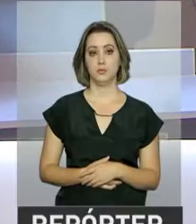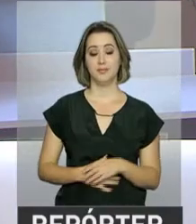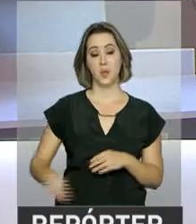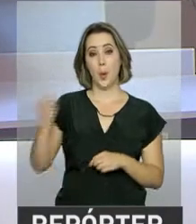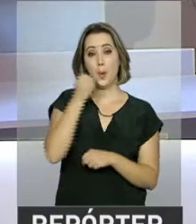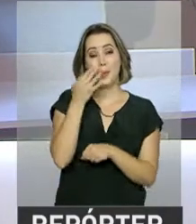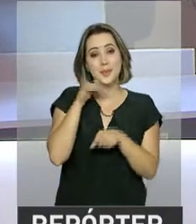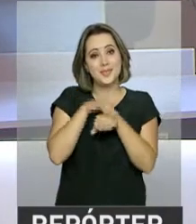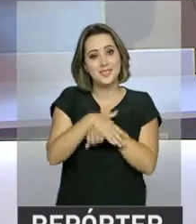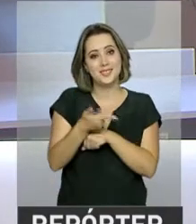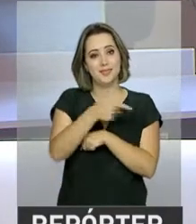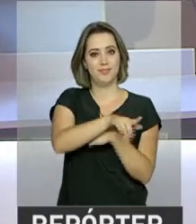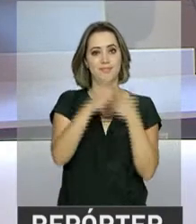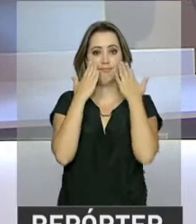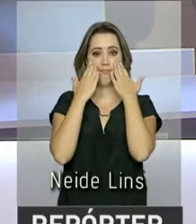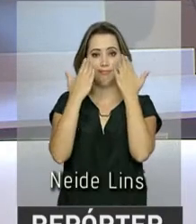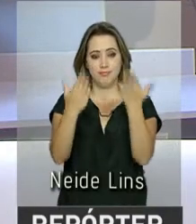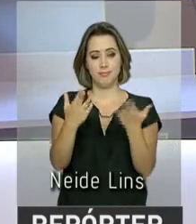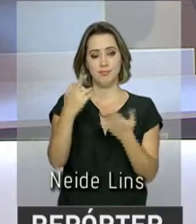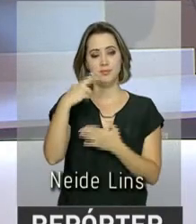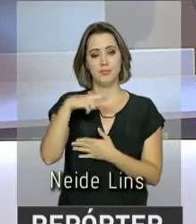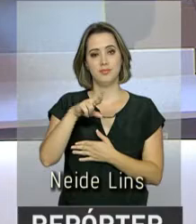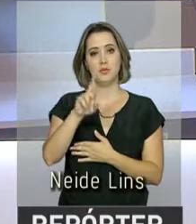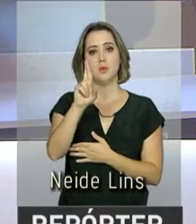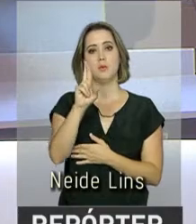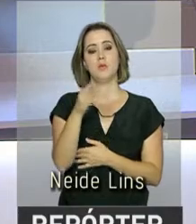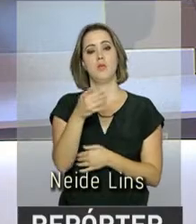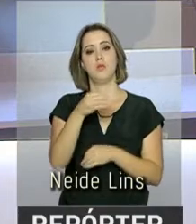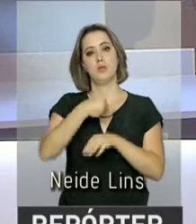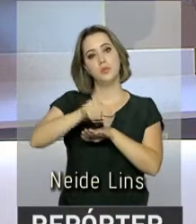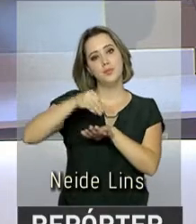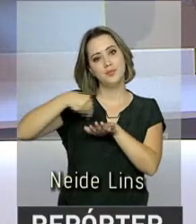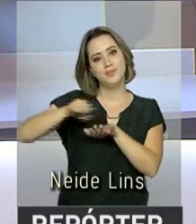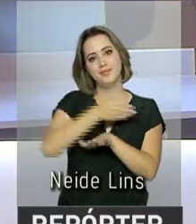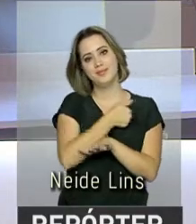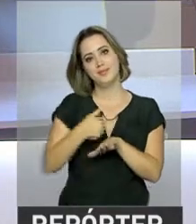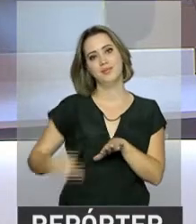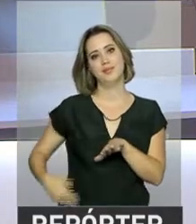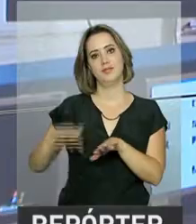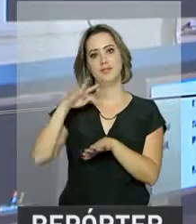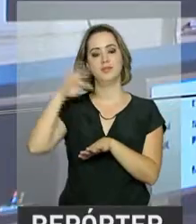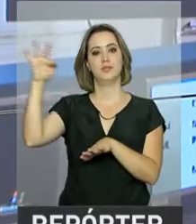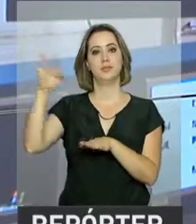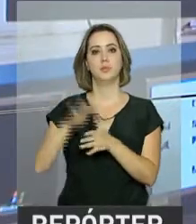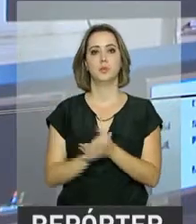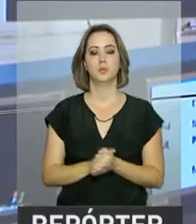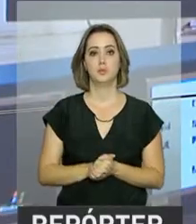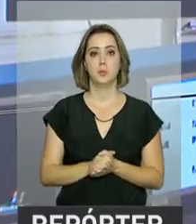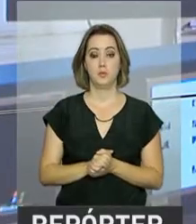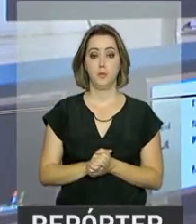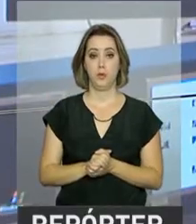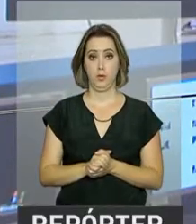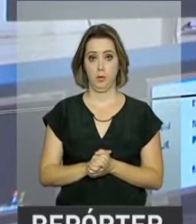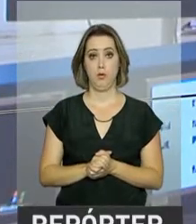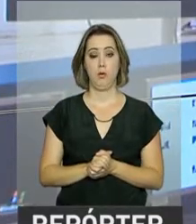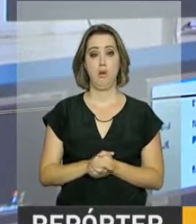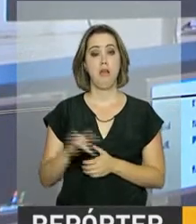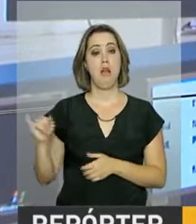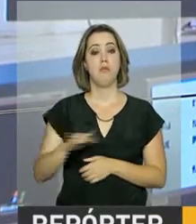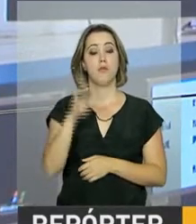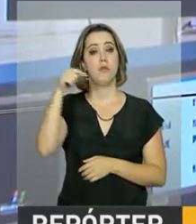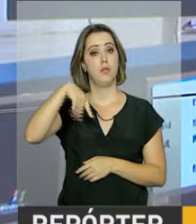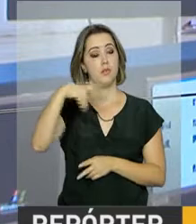Olá, boa noite. Estamos de volta com o repórter NBR e as notícias do governo federal. A projeção para a inflação